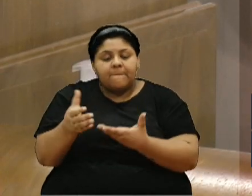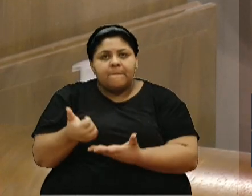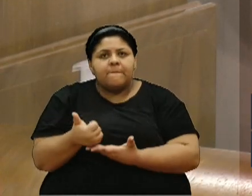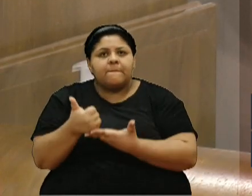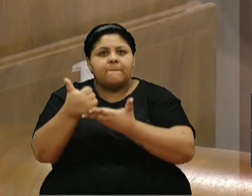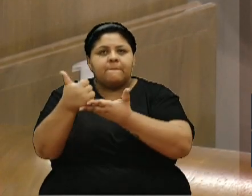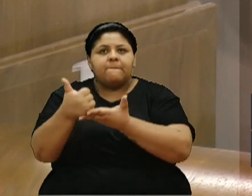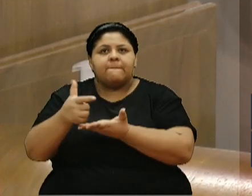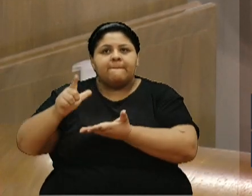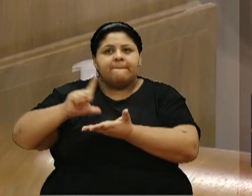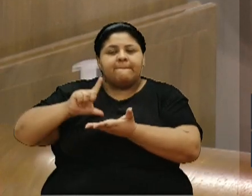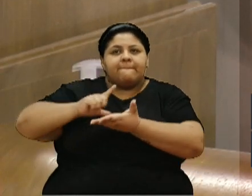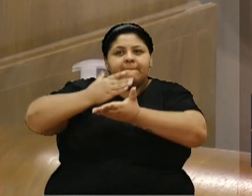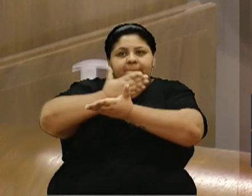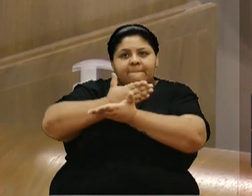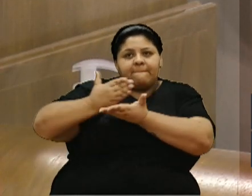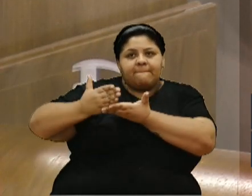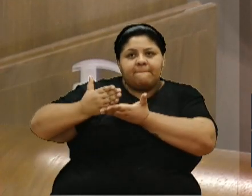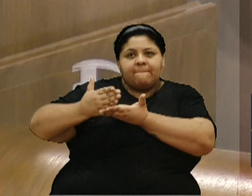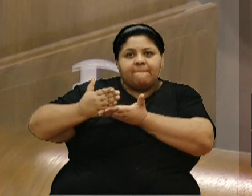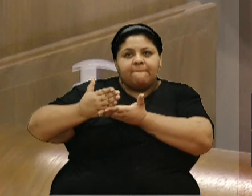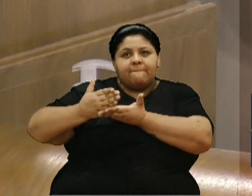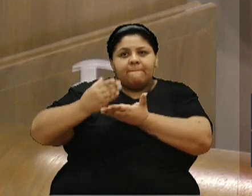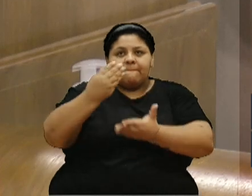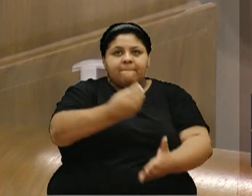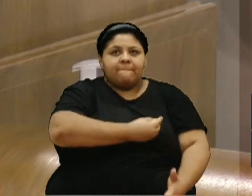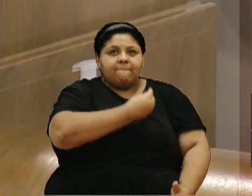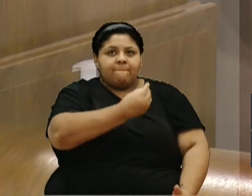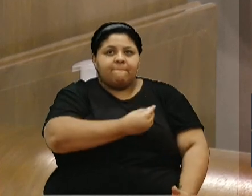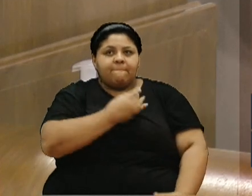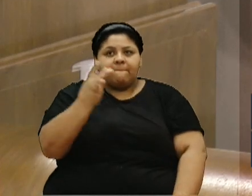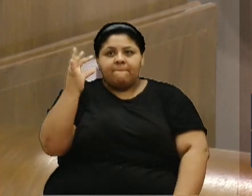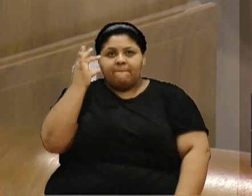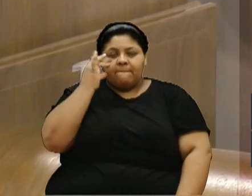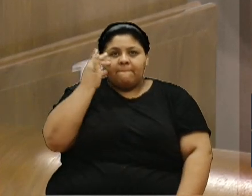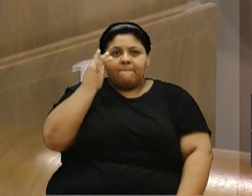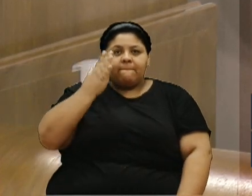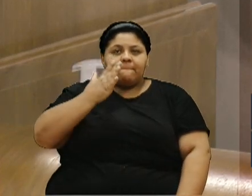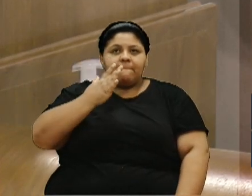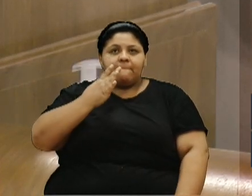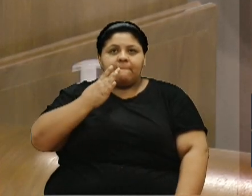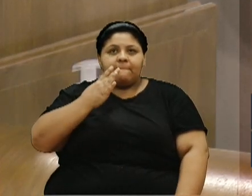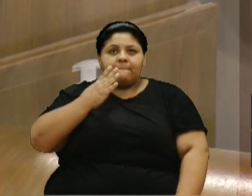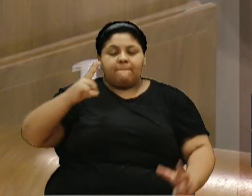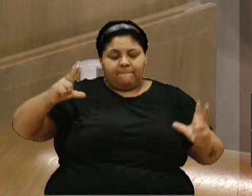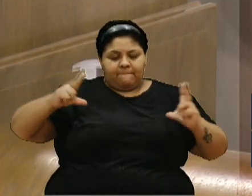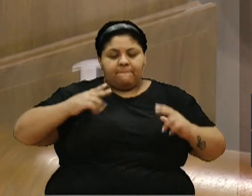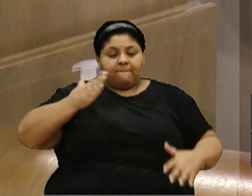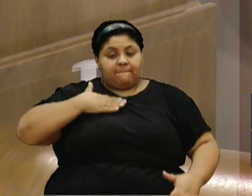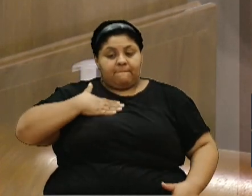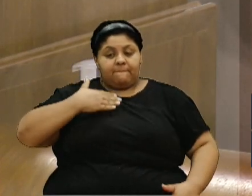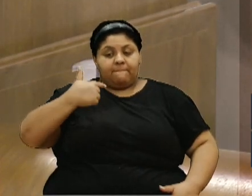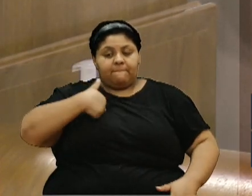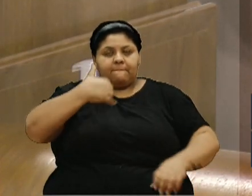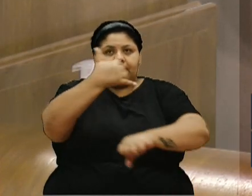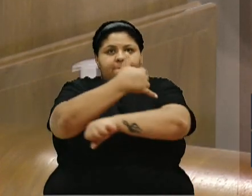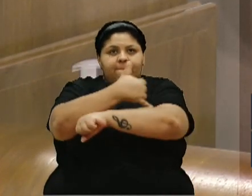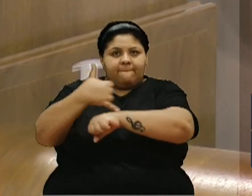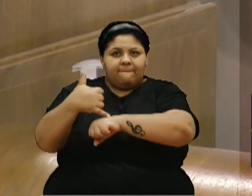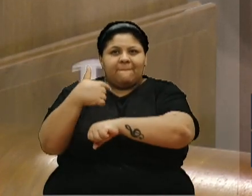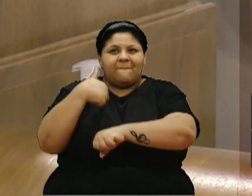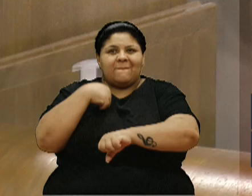parlamentar, ela teve início a uma vivência pessoal minha, algo que eu passei e que